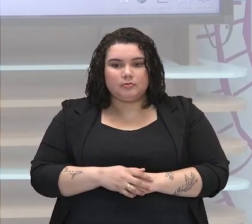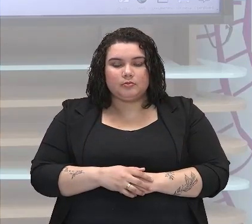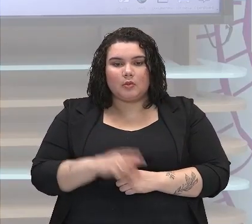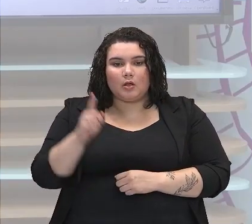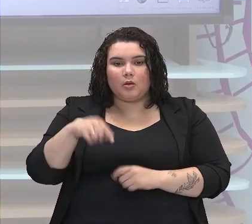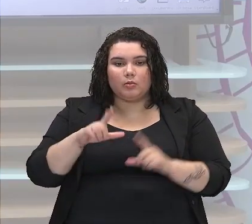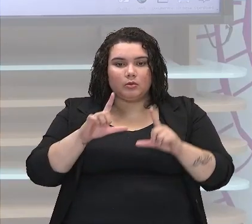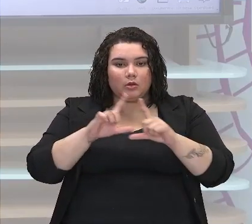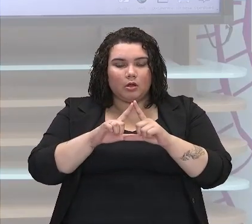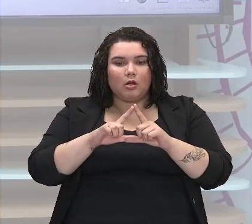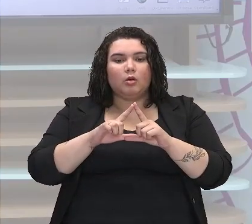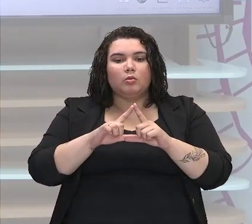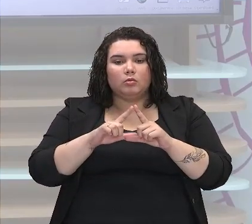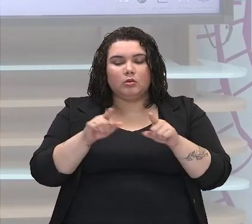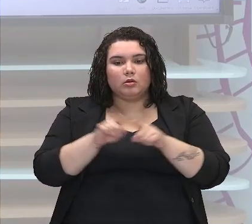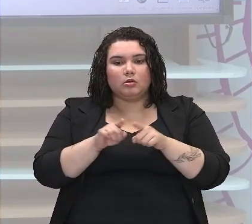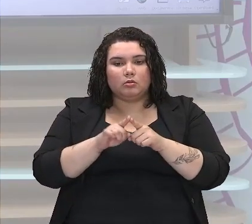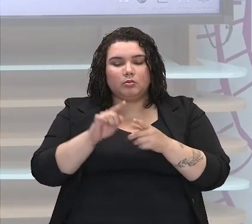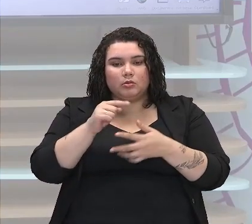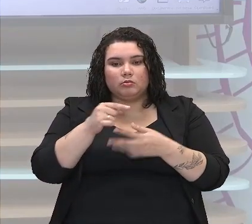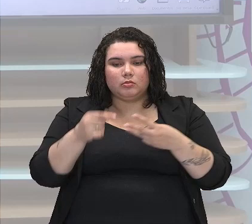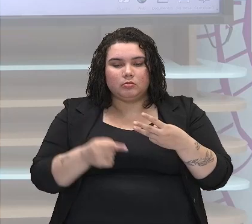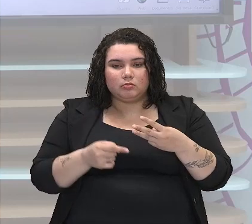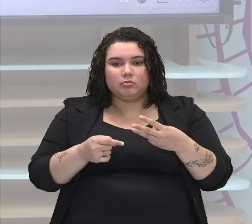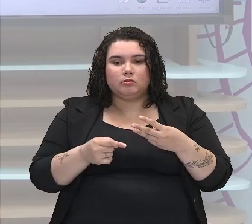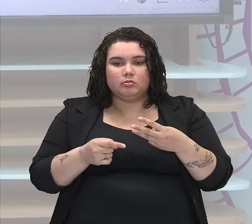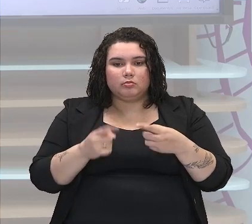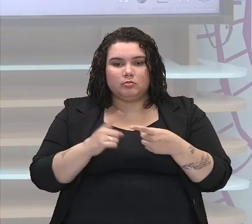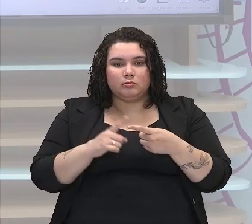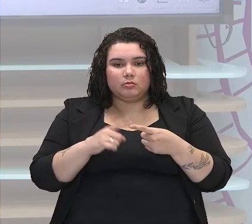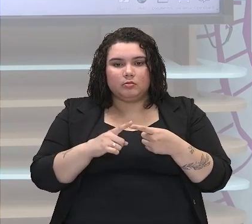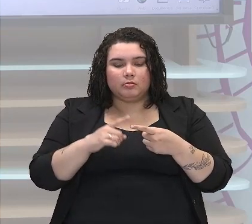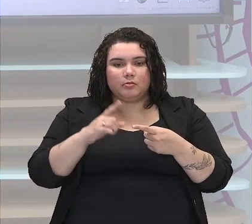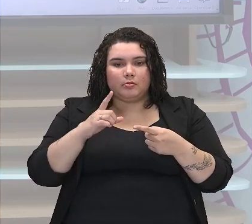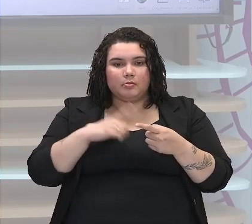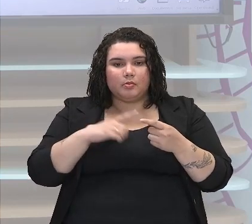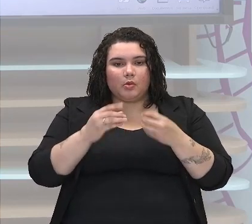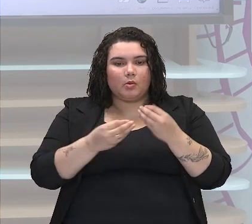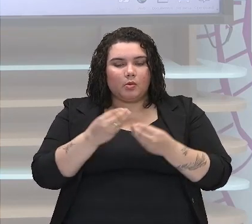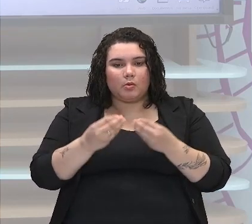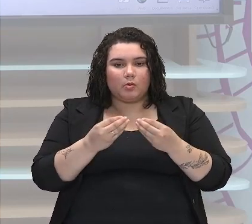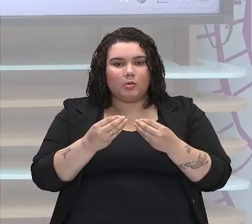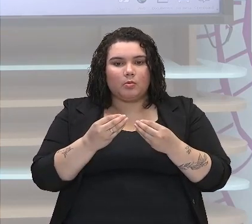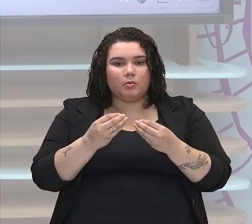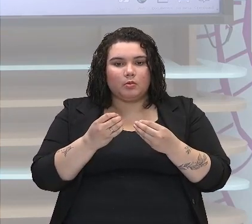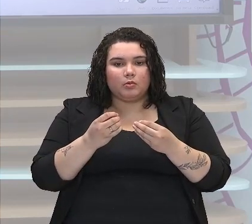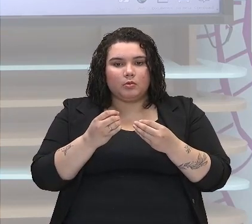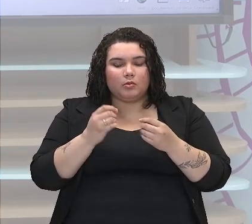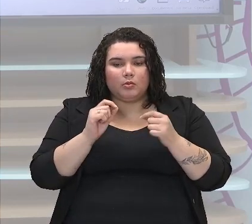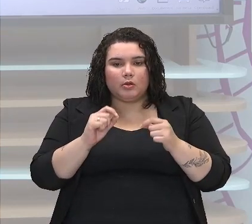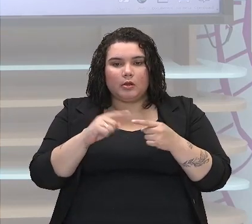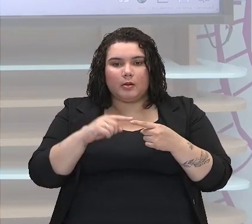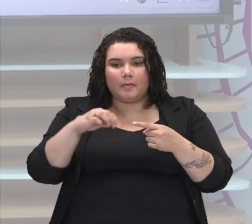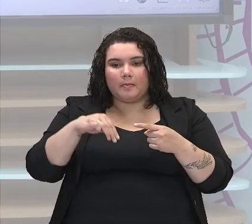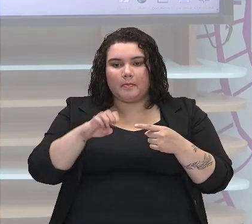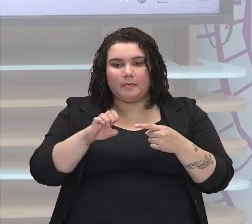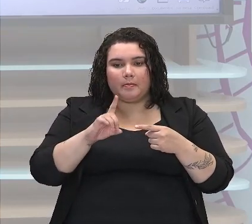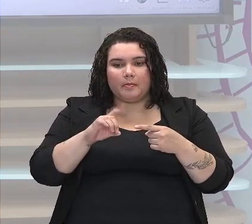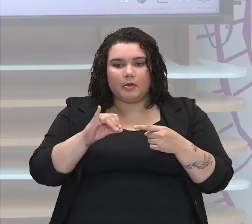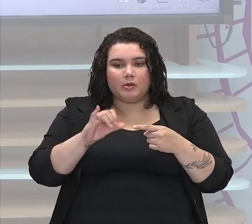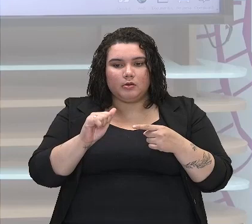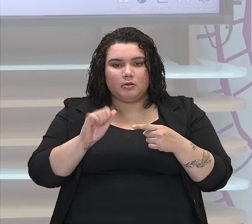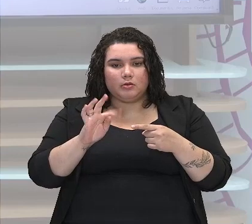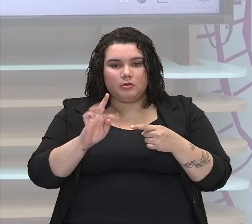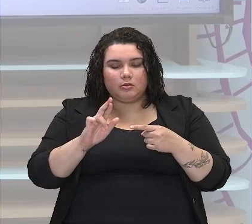triângulo, e vimos esses conceitos, né, de como, o que é uma mediatriz, e